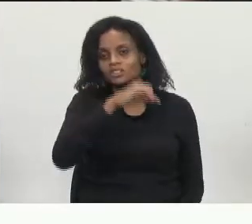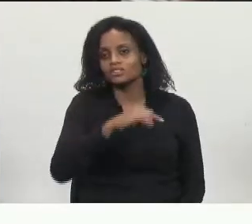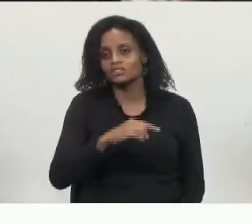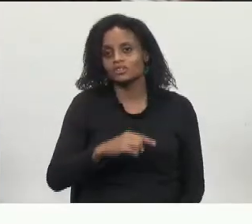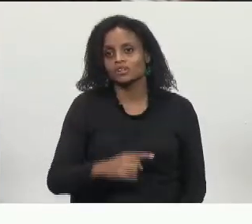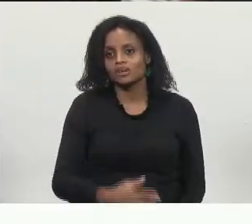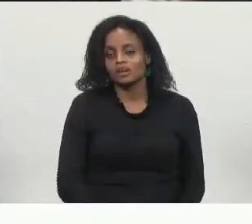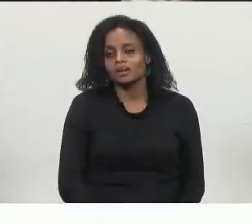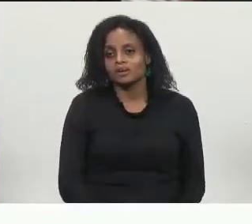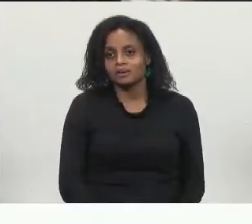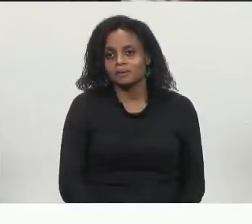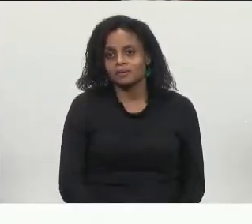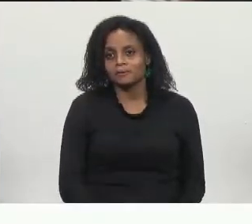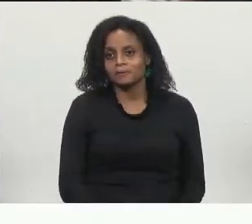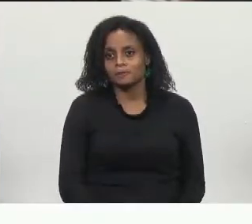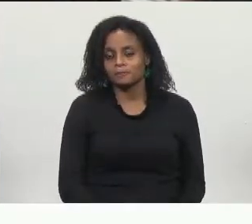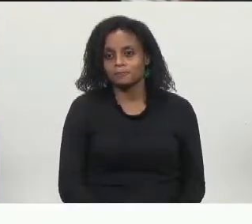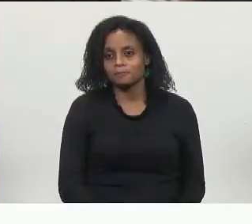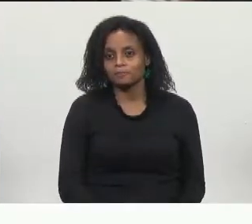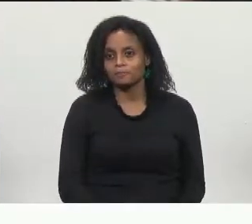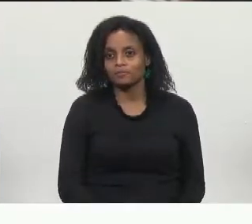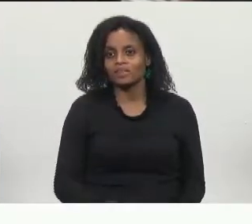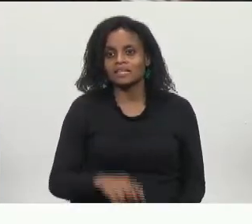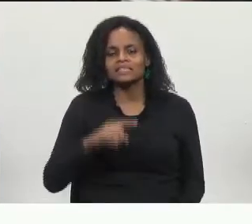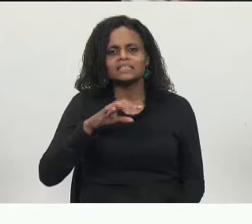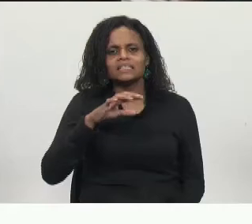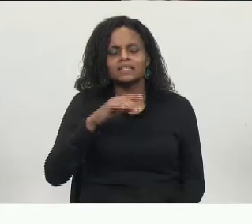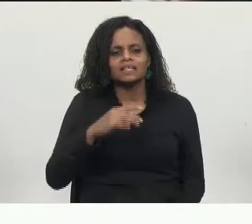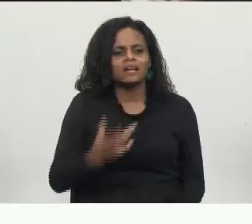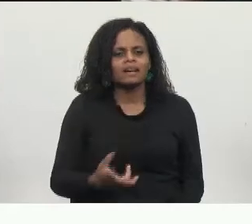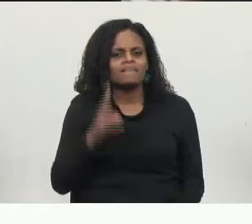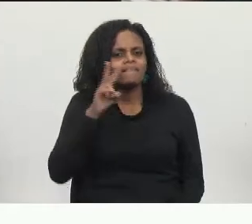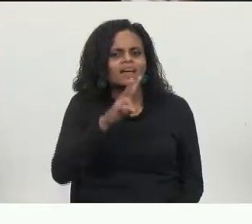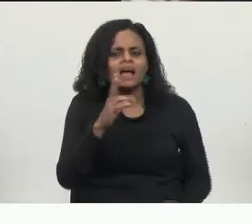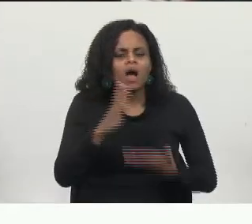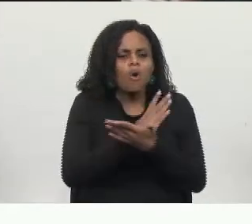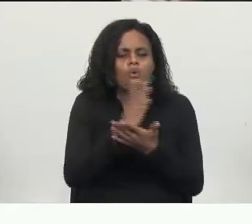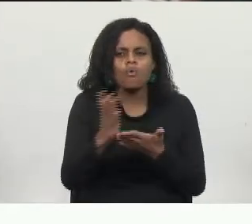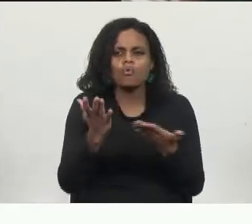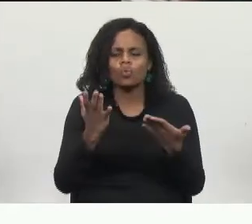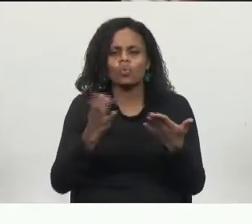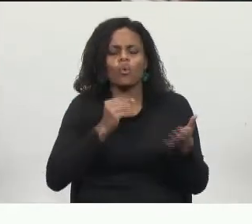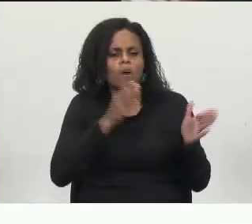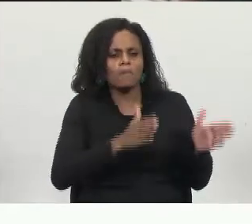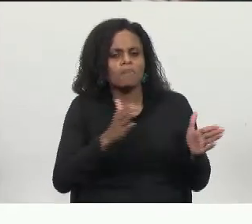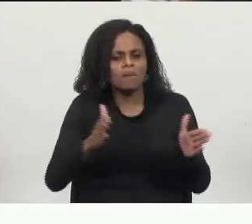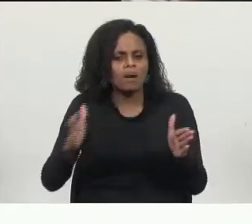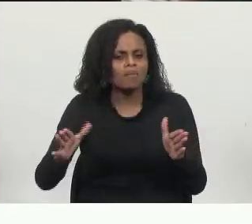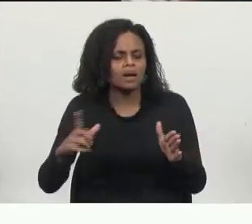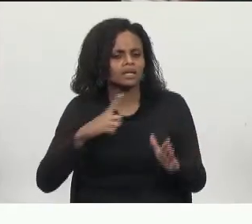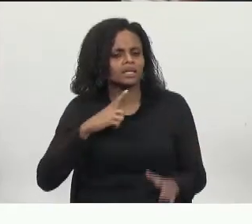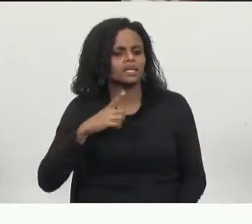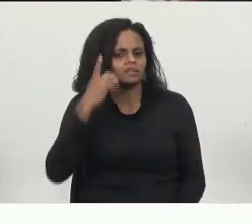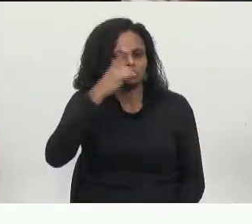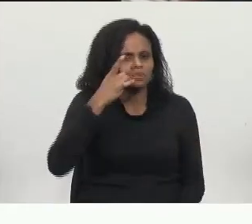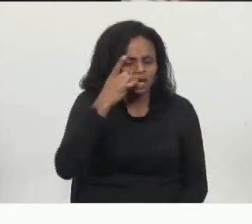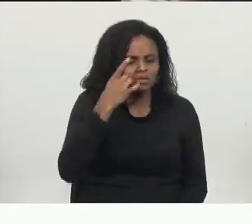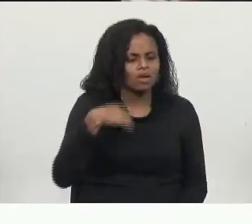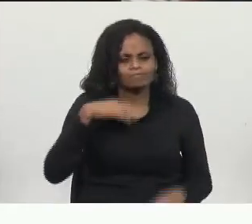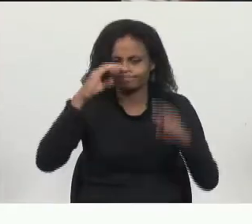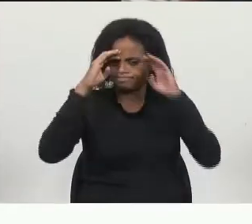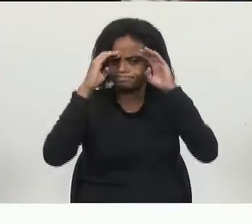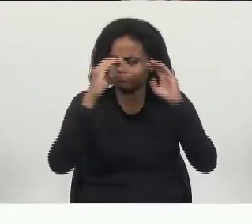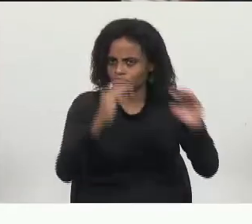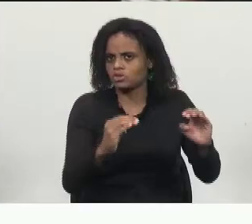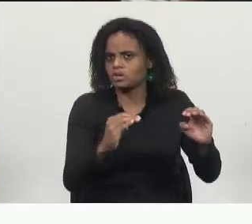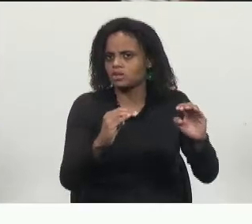as atitudes que eles fazem, a forma como eles conduzem, alguns, não são todos, conduzem o seu mandato. Eu respeito muito, sou um